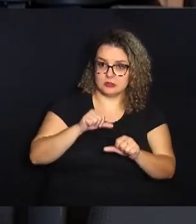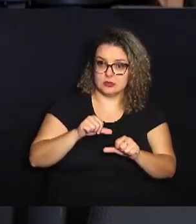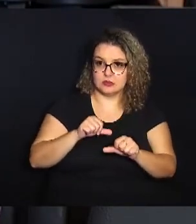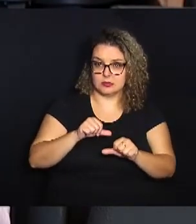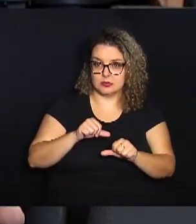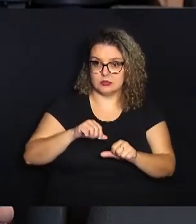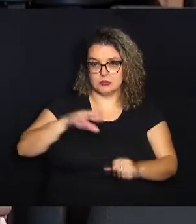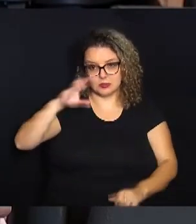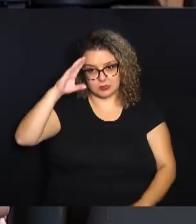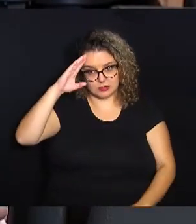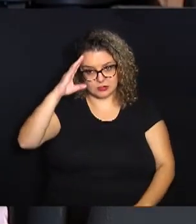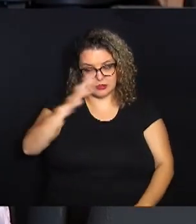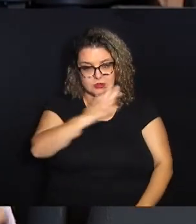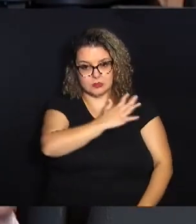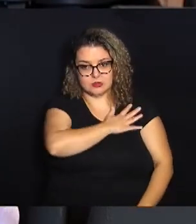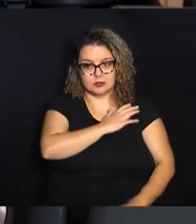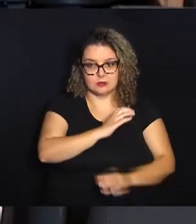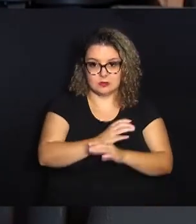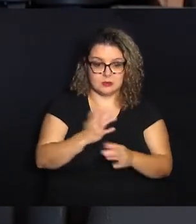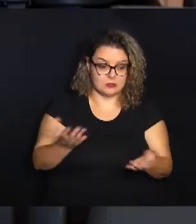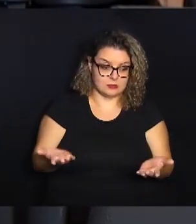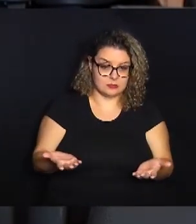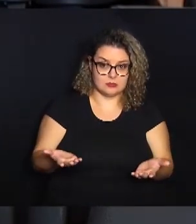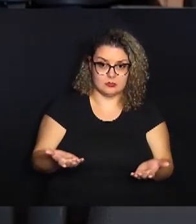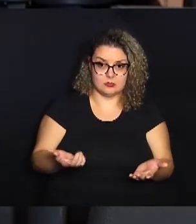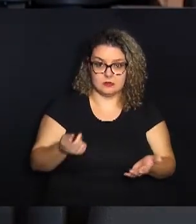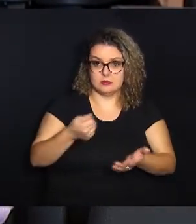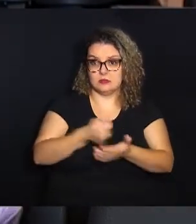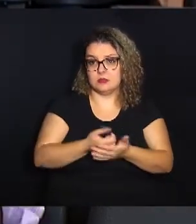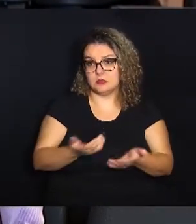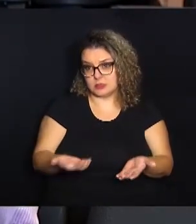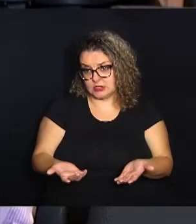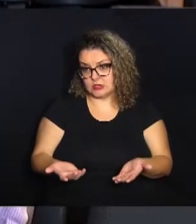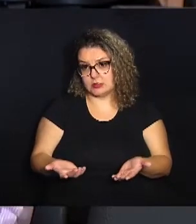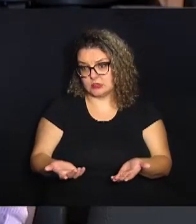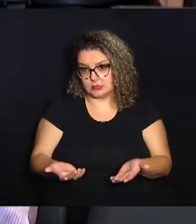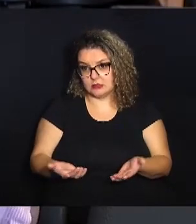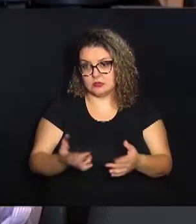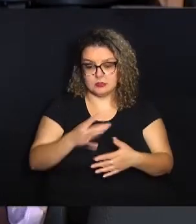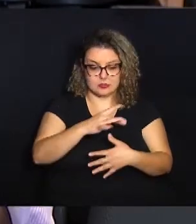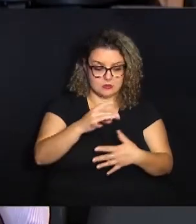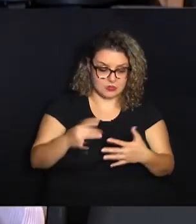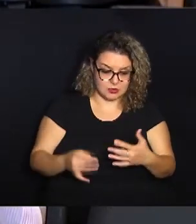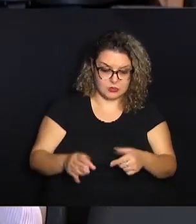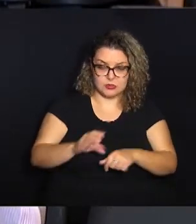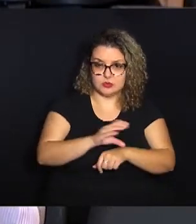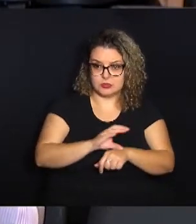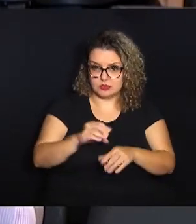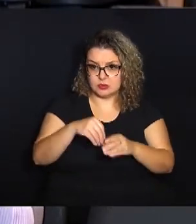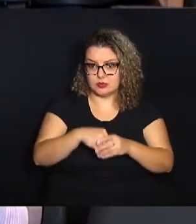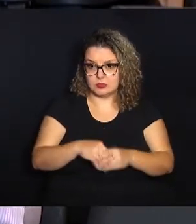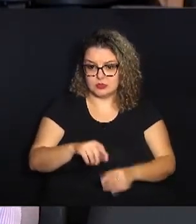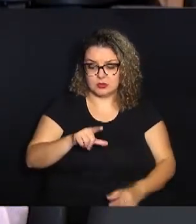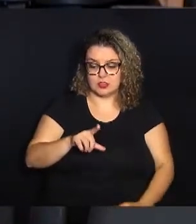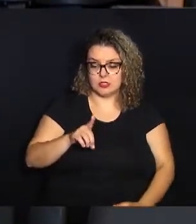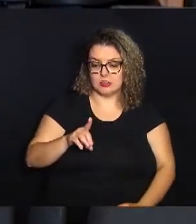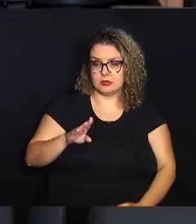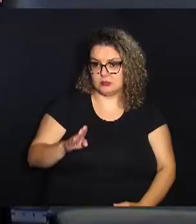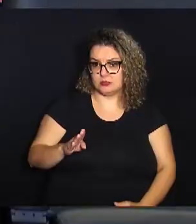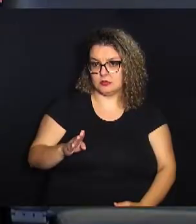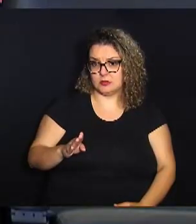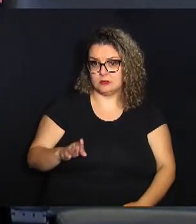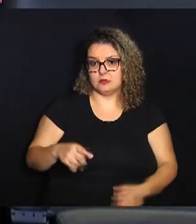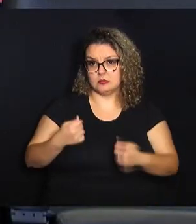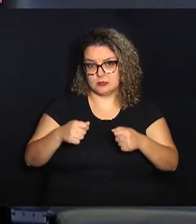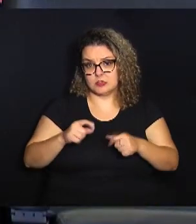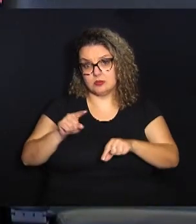transformar-se em escola cívico-militar, para garantir esse critério constitucional e da LDB, é preciso